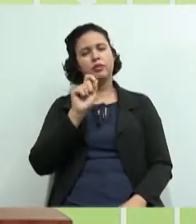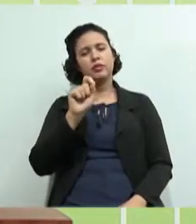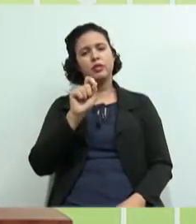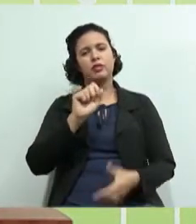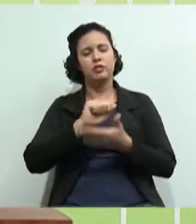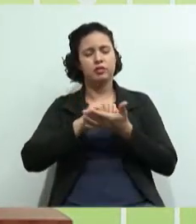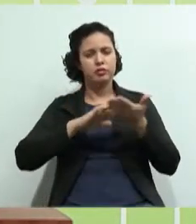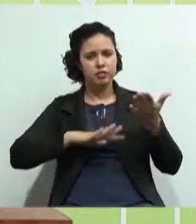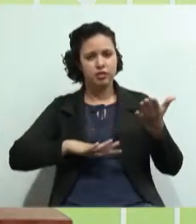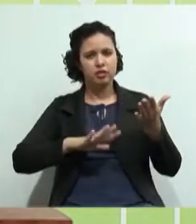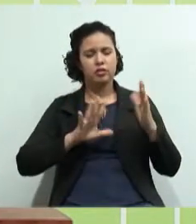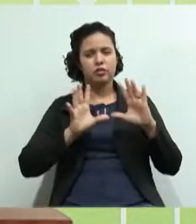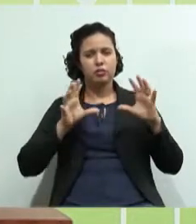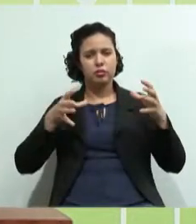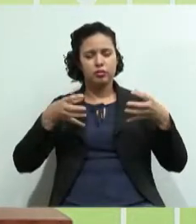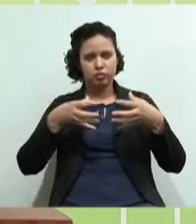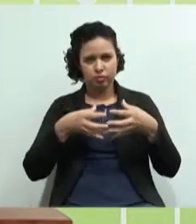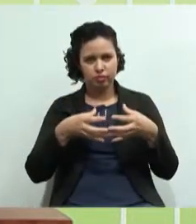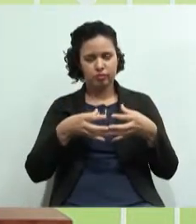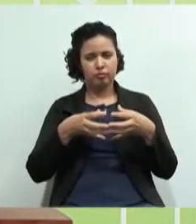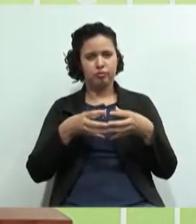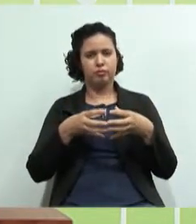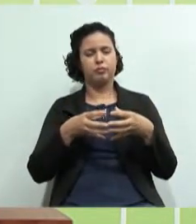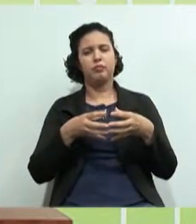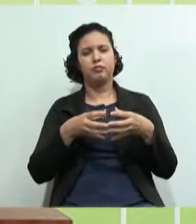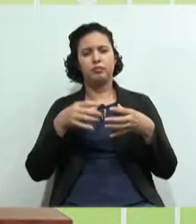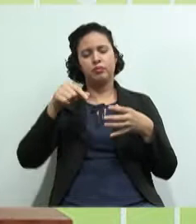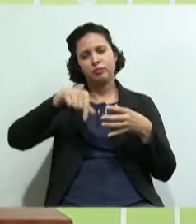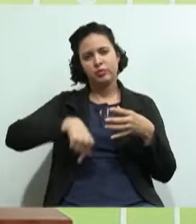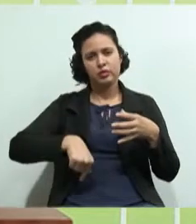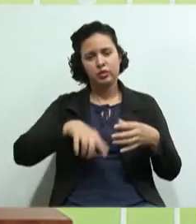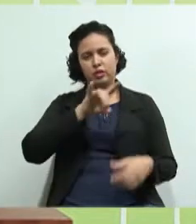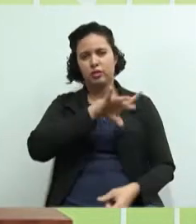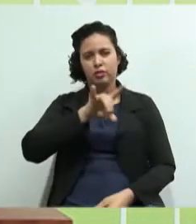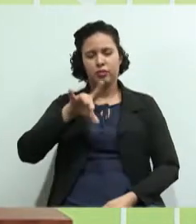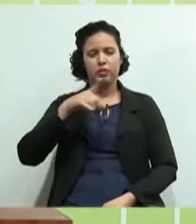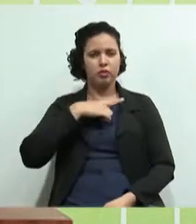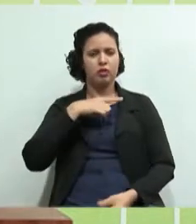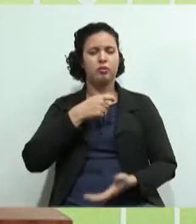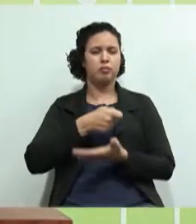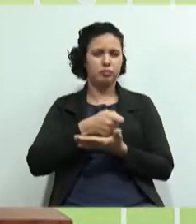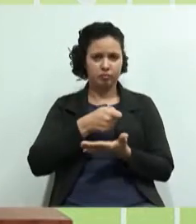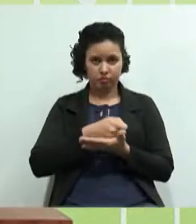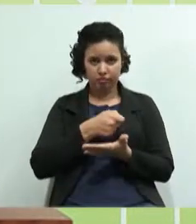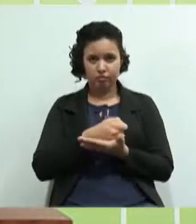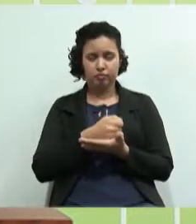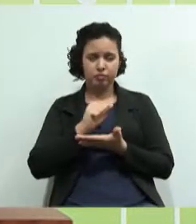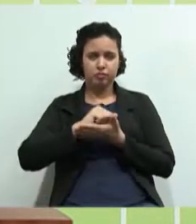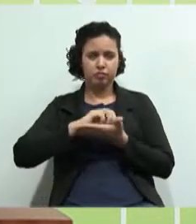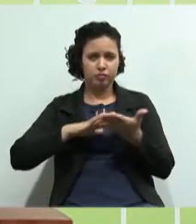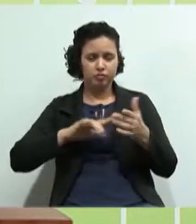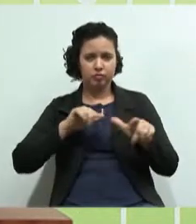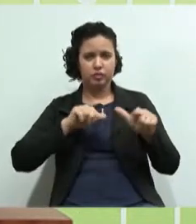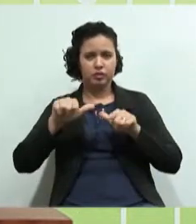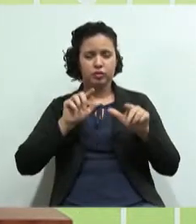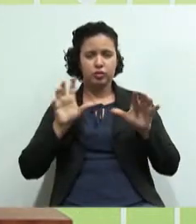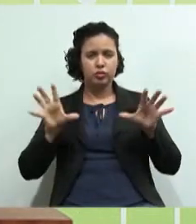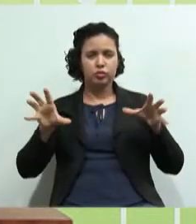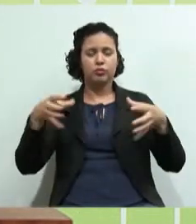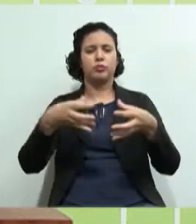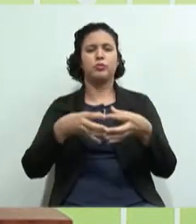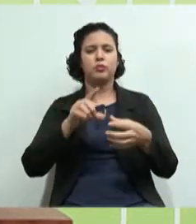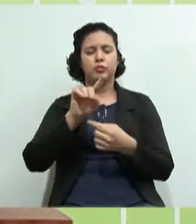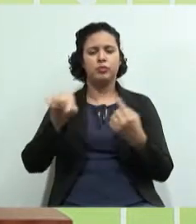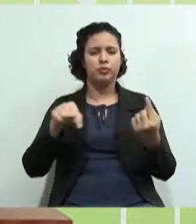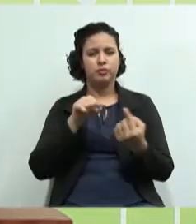Tamires, toda a equipe do estúdio aqui presente, cada um tem o seu dever e a sua tarefa a executar. Juntos, nós temos um objetivo só,